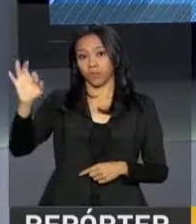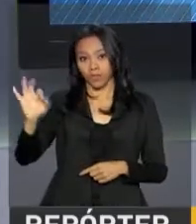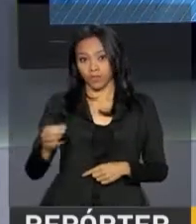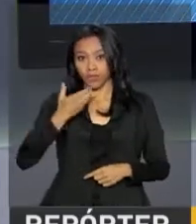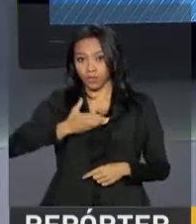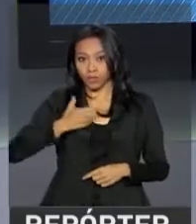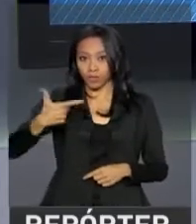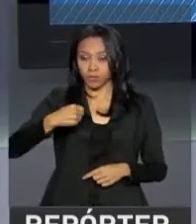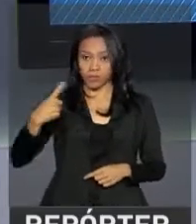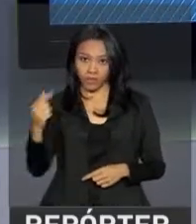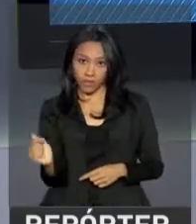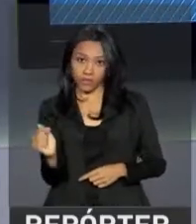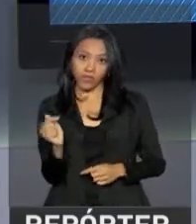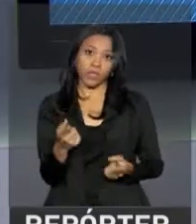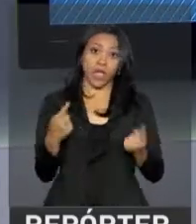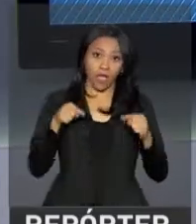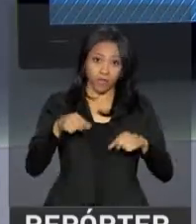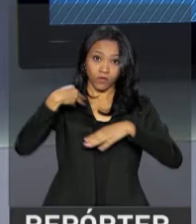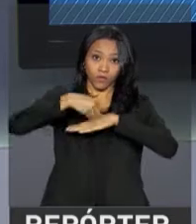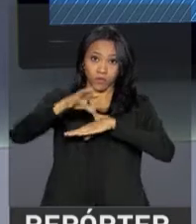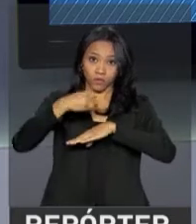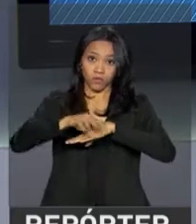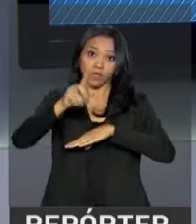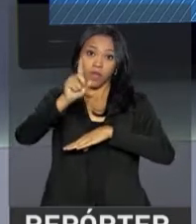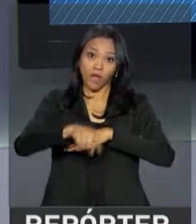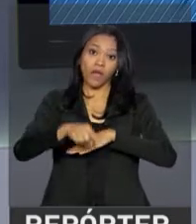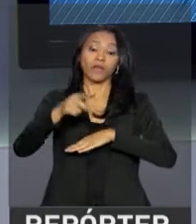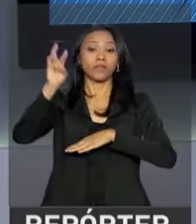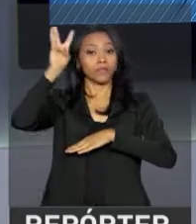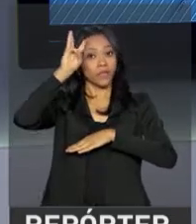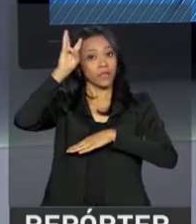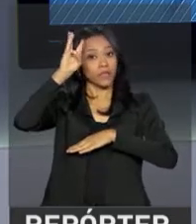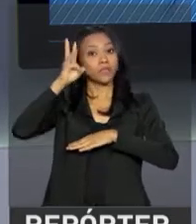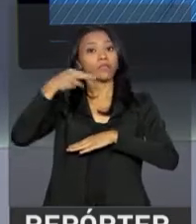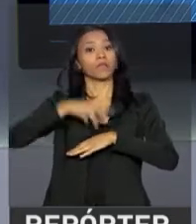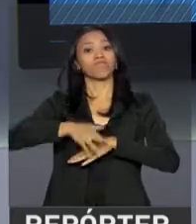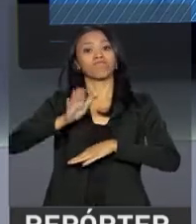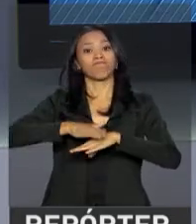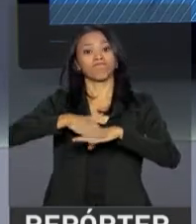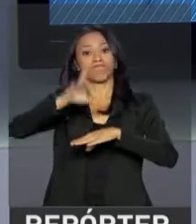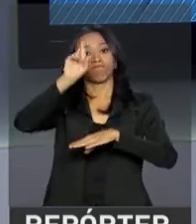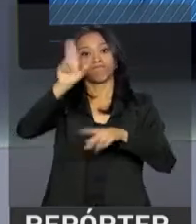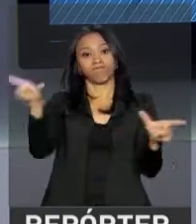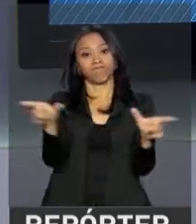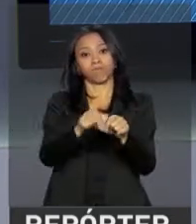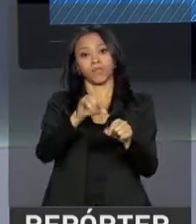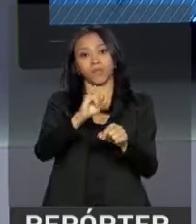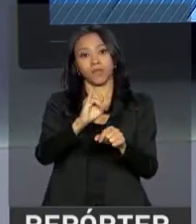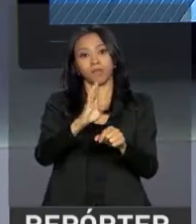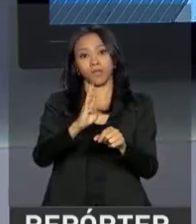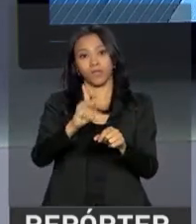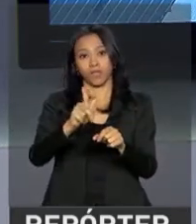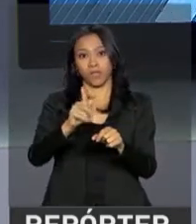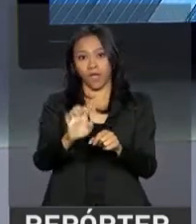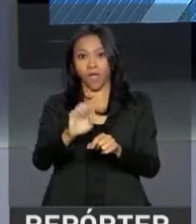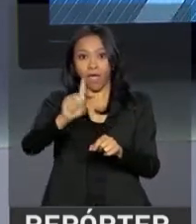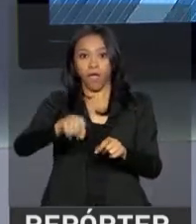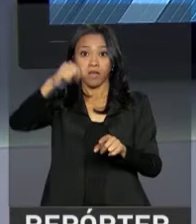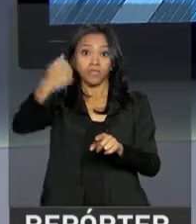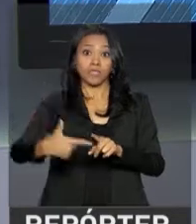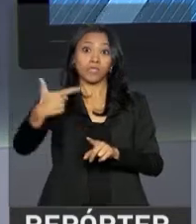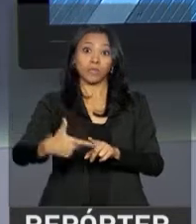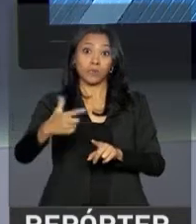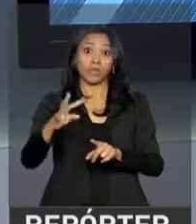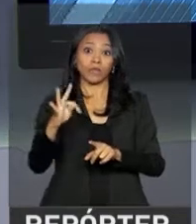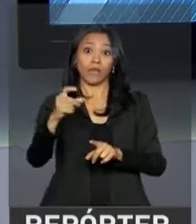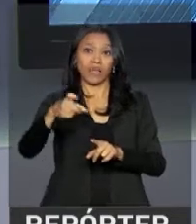2017 os dados foram divulgados nesta terça-feira pelo ibge é a segunda menor taxa para um mês de janeiro desde